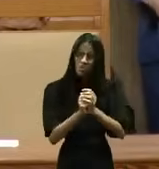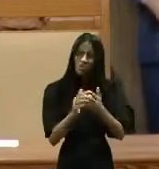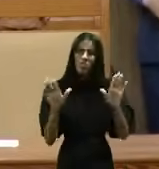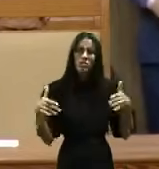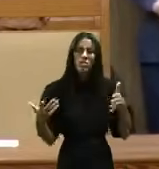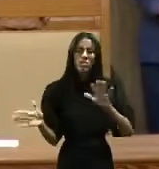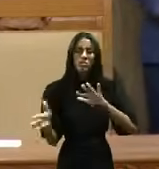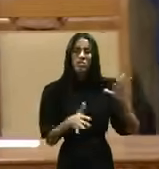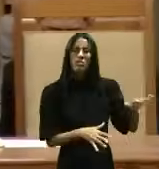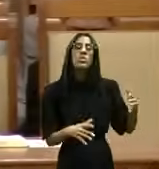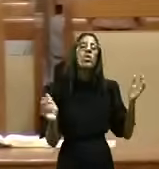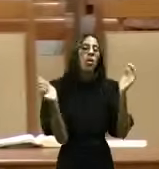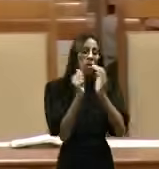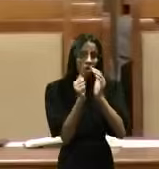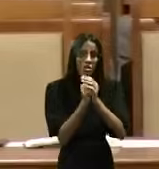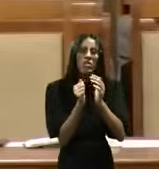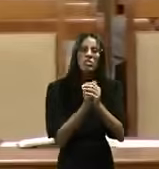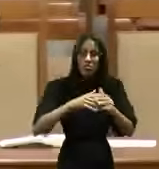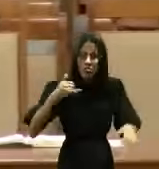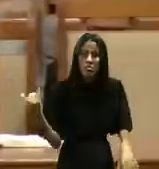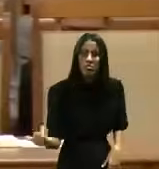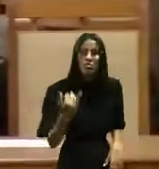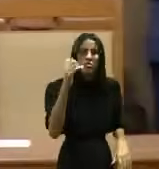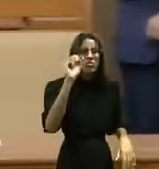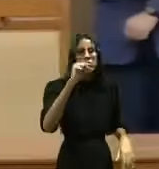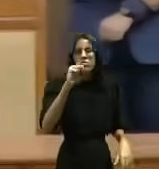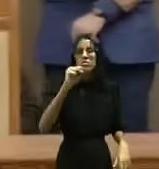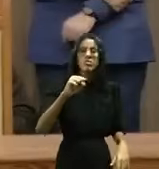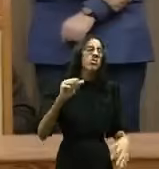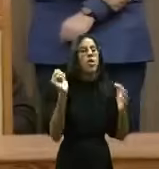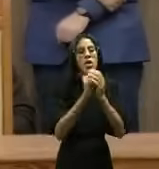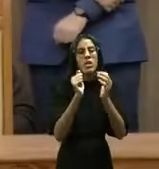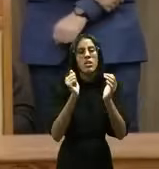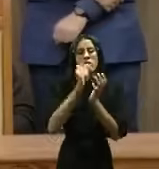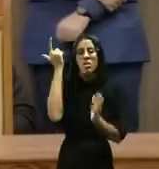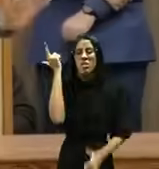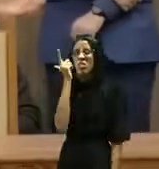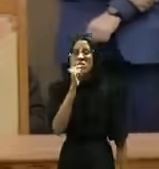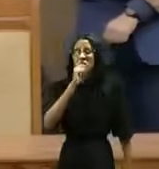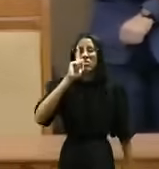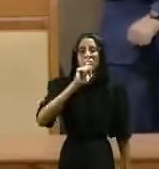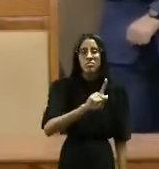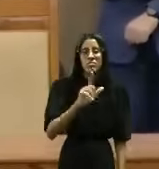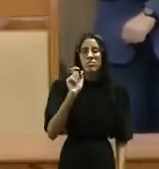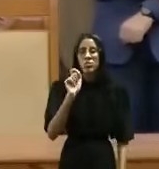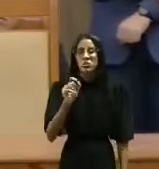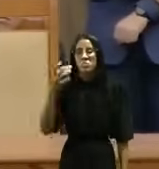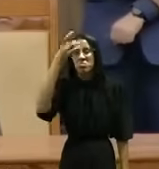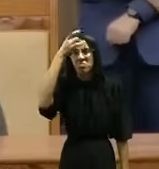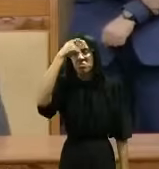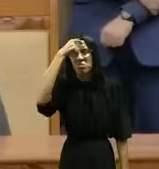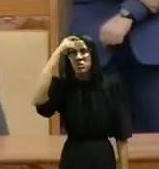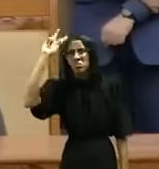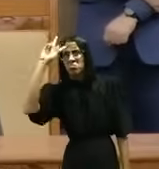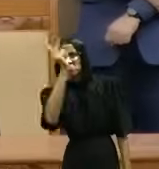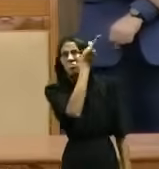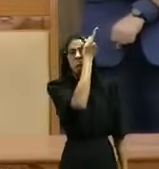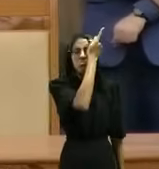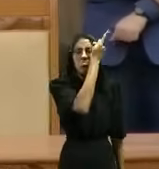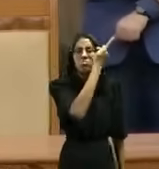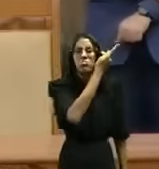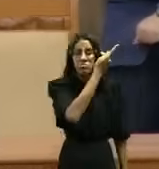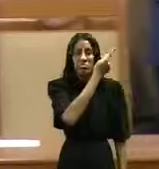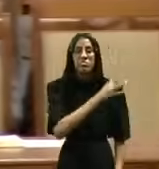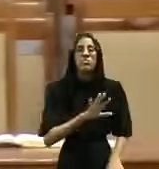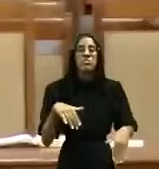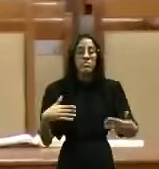quebra esses paradigmas oração é que arranca essa desgraça oração é que arranca essas besteiras ele